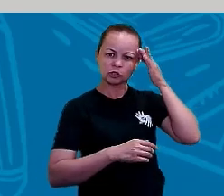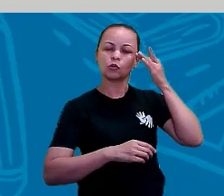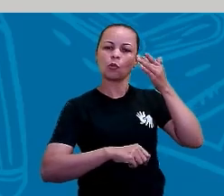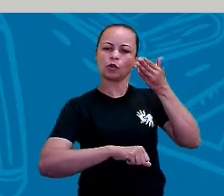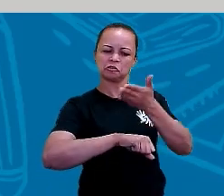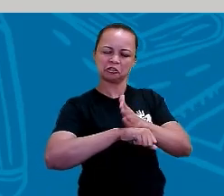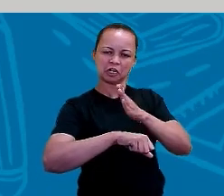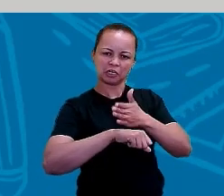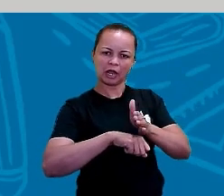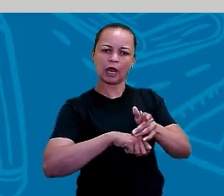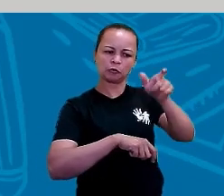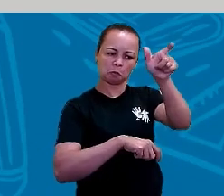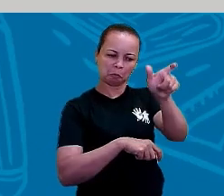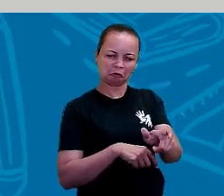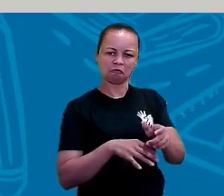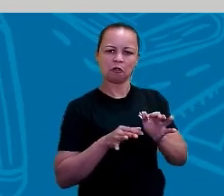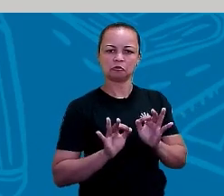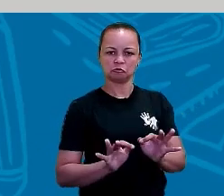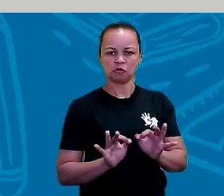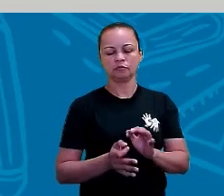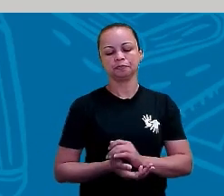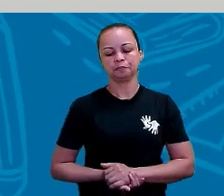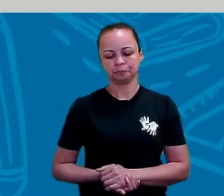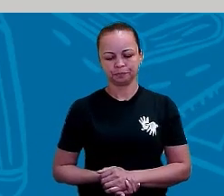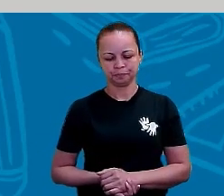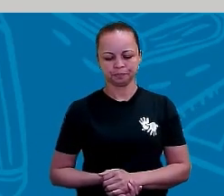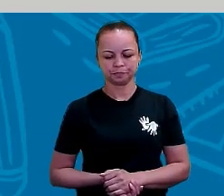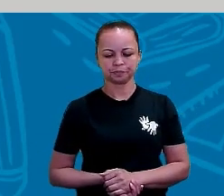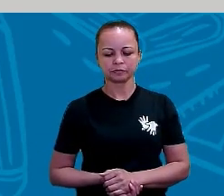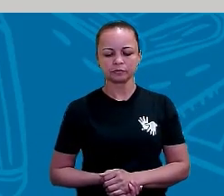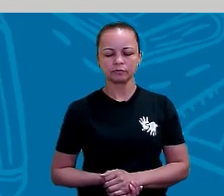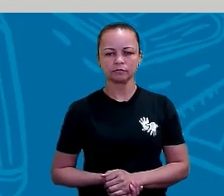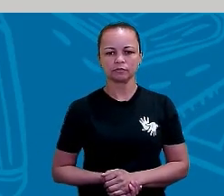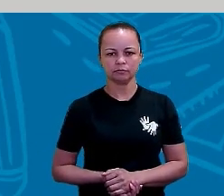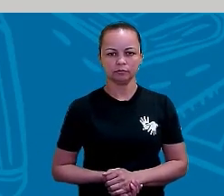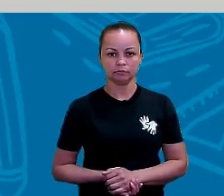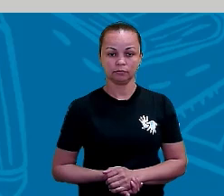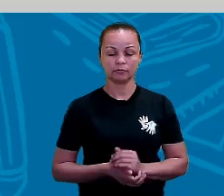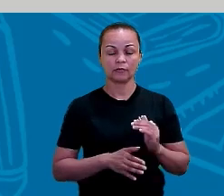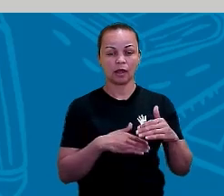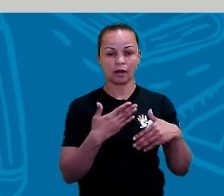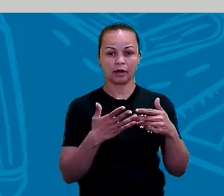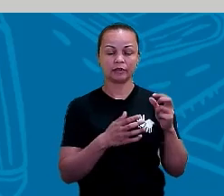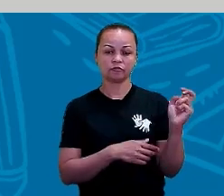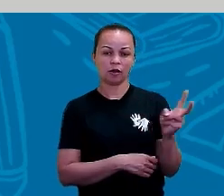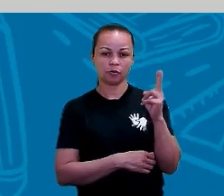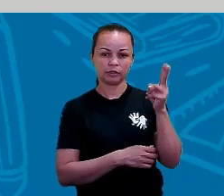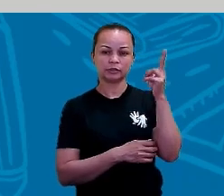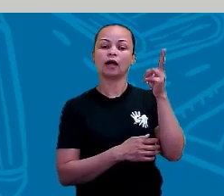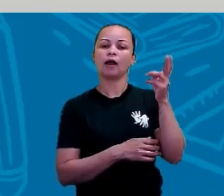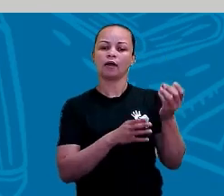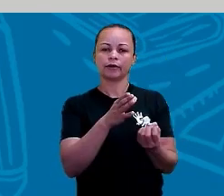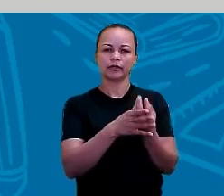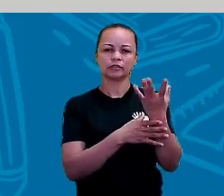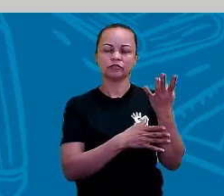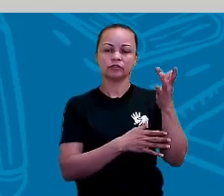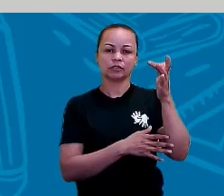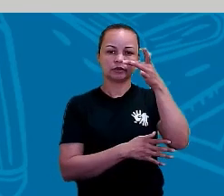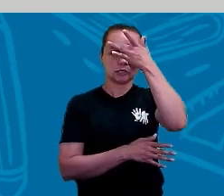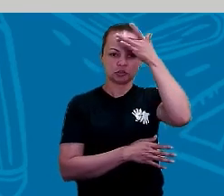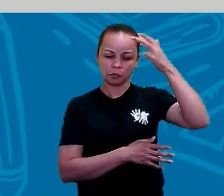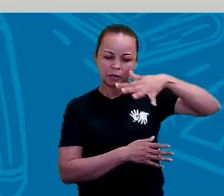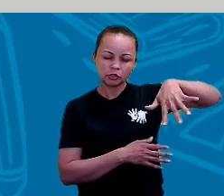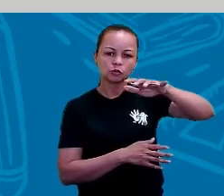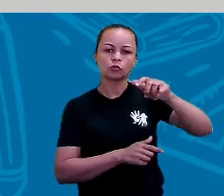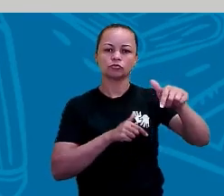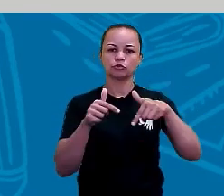aperfeiçoados. Tá certo? Olha aí. Além de valorizar a criatividade e o trabalho coletivo e